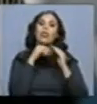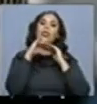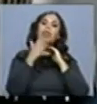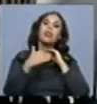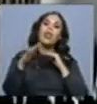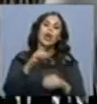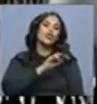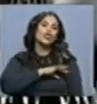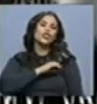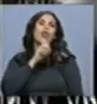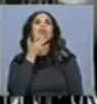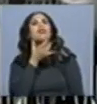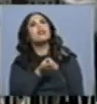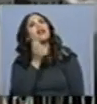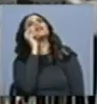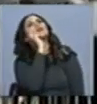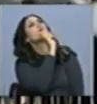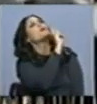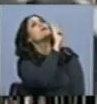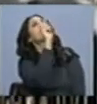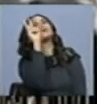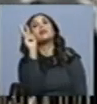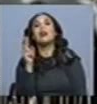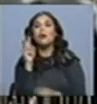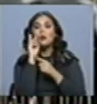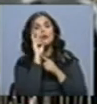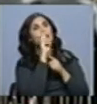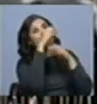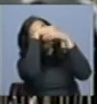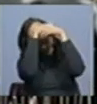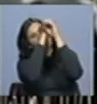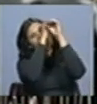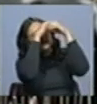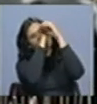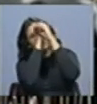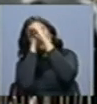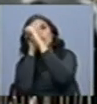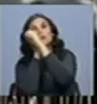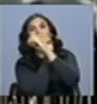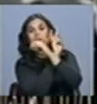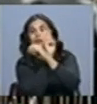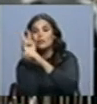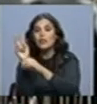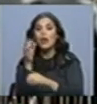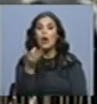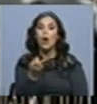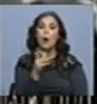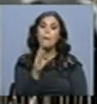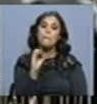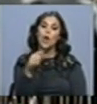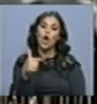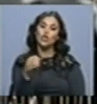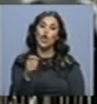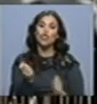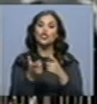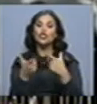Chile, permitiram descobrir aqui nesta zona? Eles olharam em particular para uma protoestrela. Ou seja, uma estrela